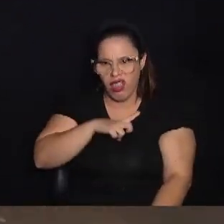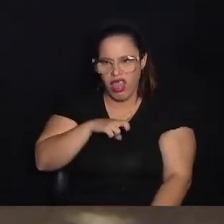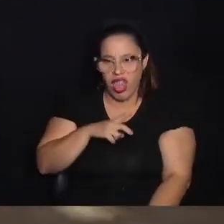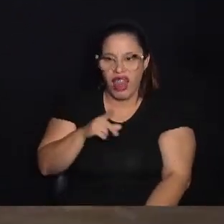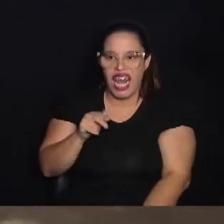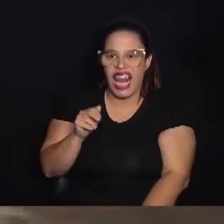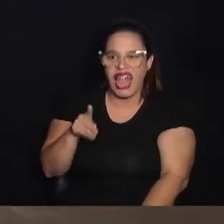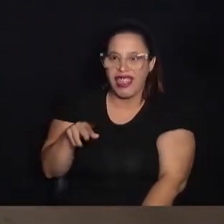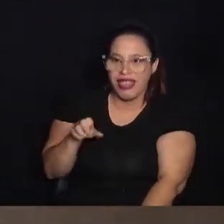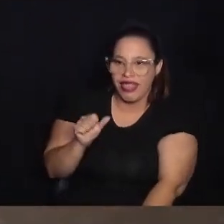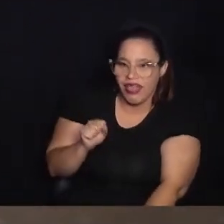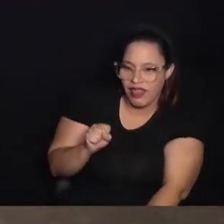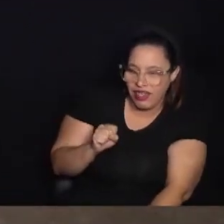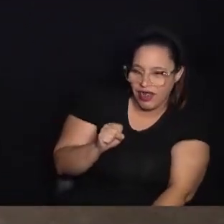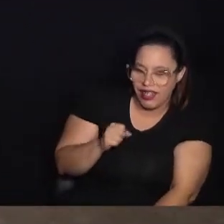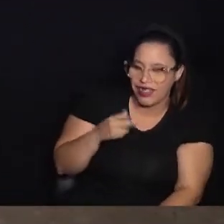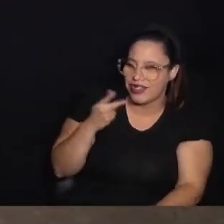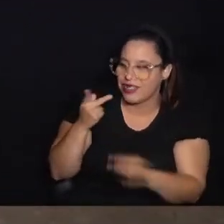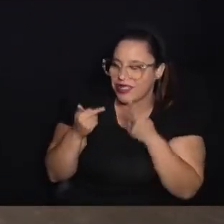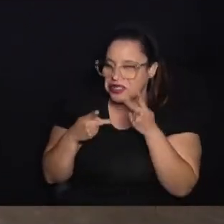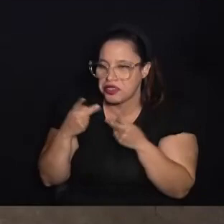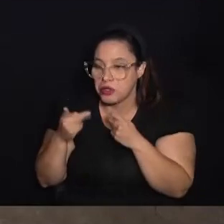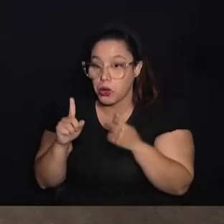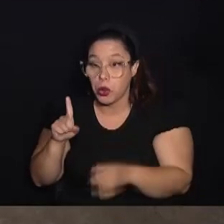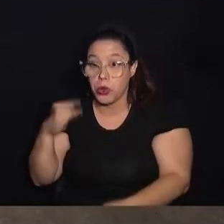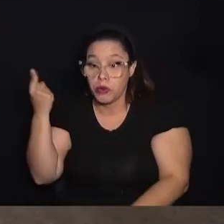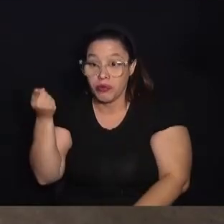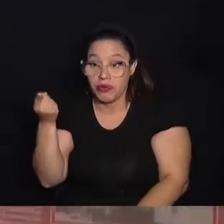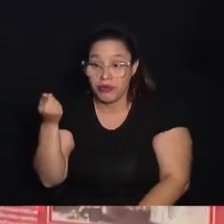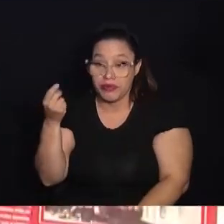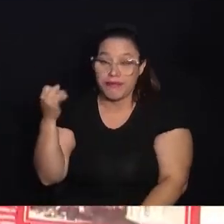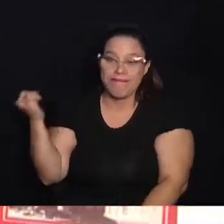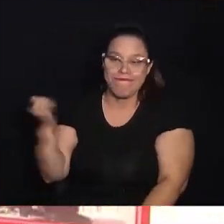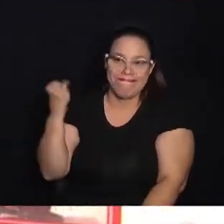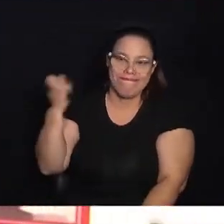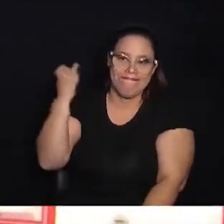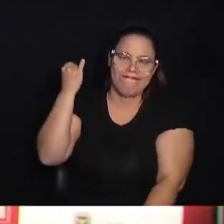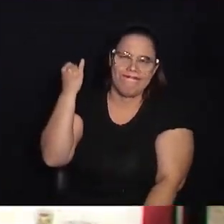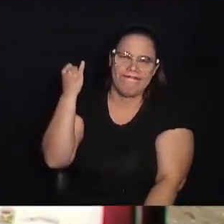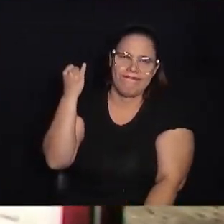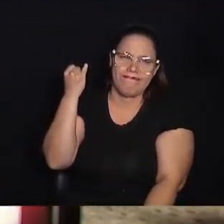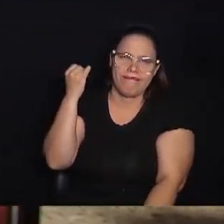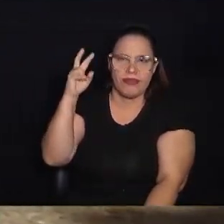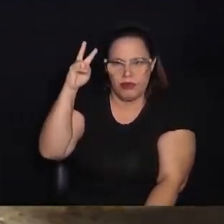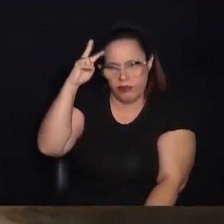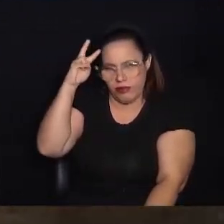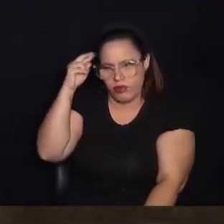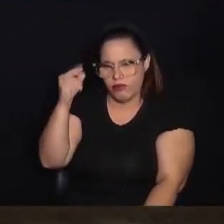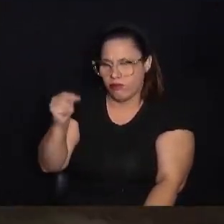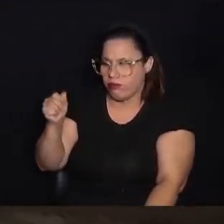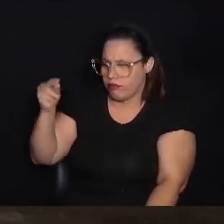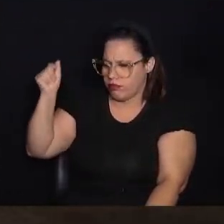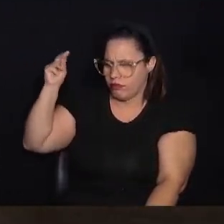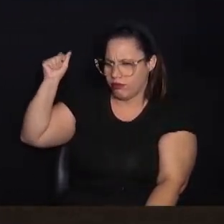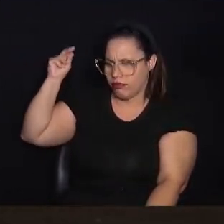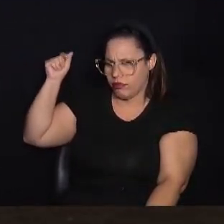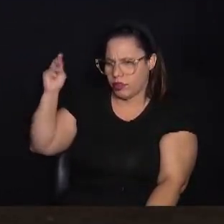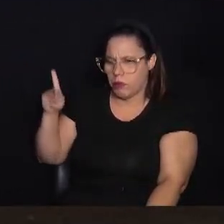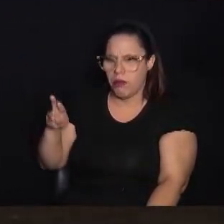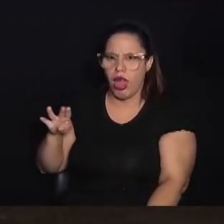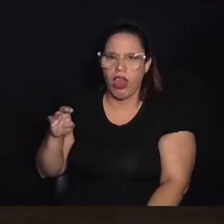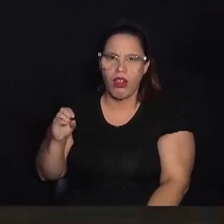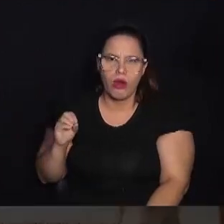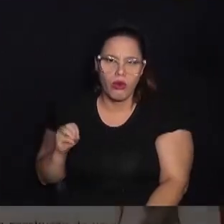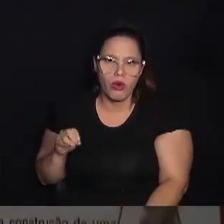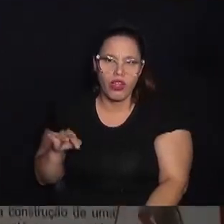né que o pessoal conta e outra coisa importante a gente salientar que na época esse lugar o beco do inferno não